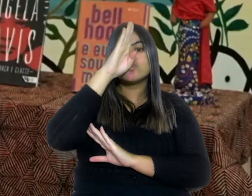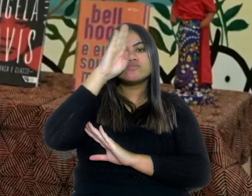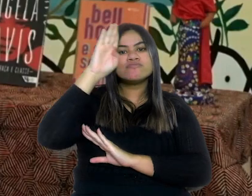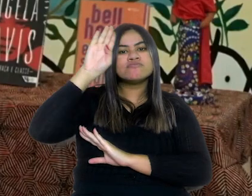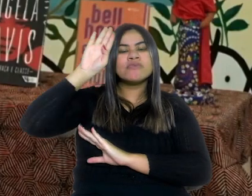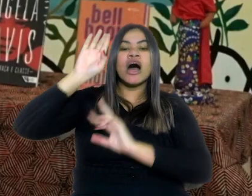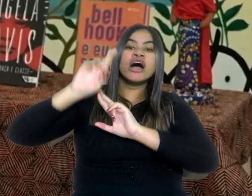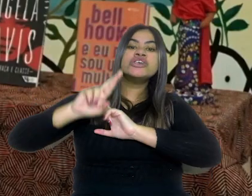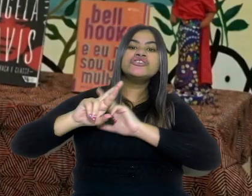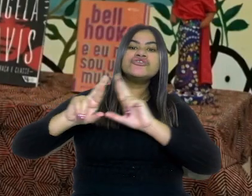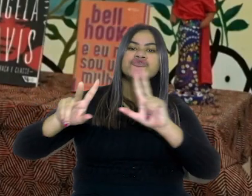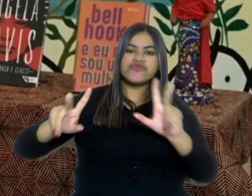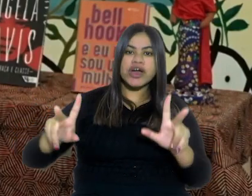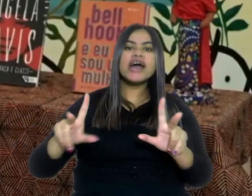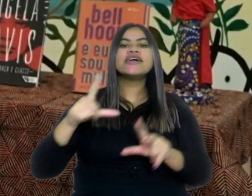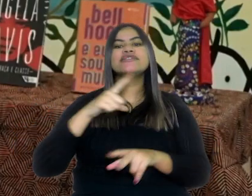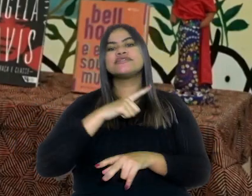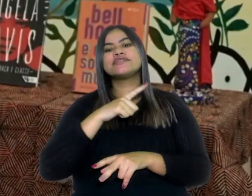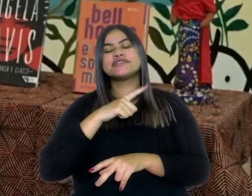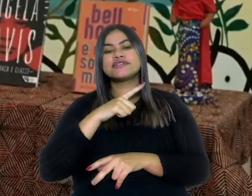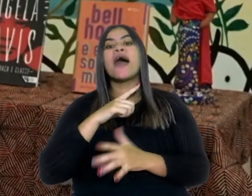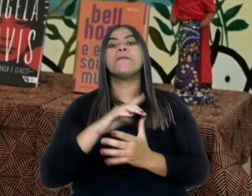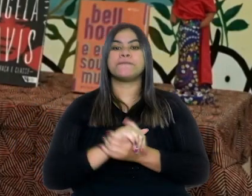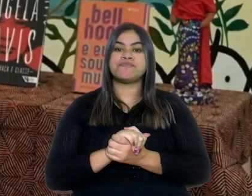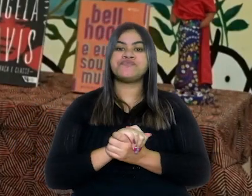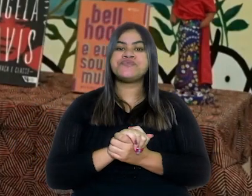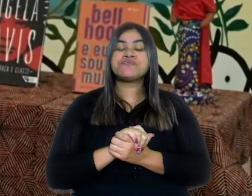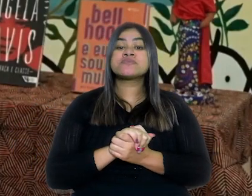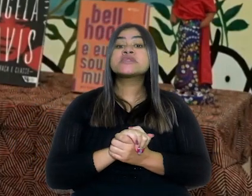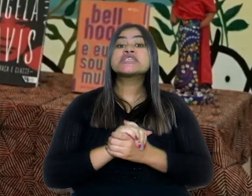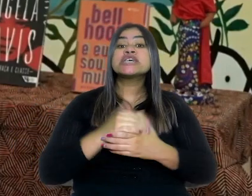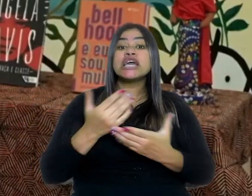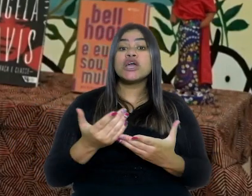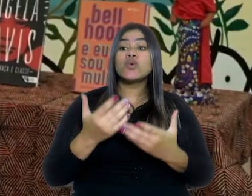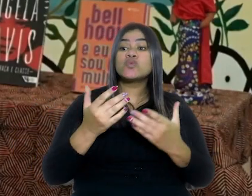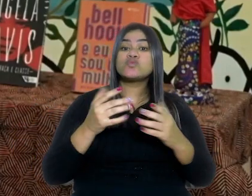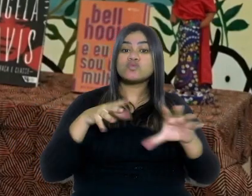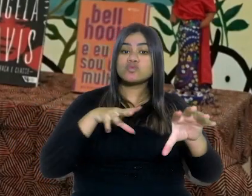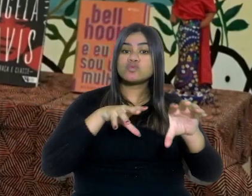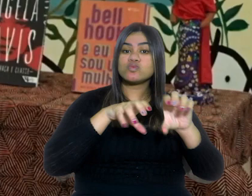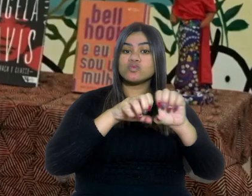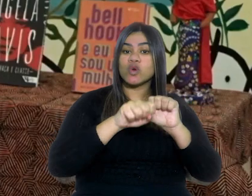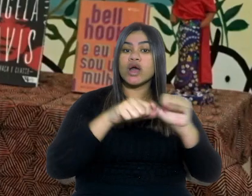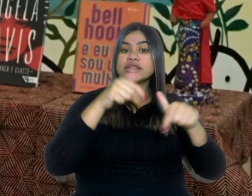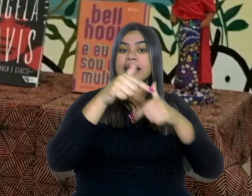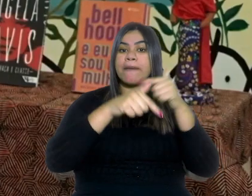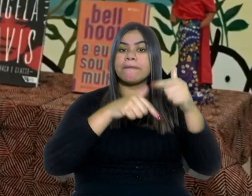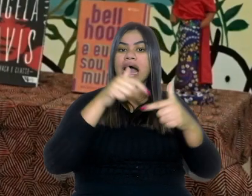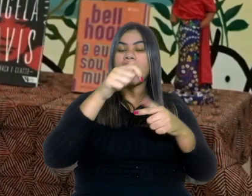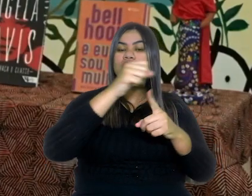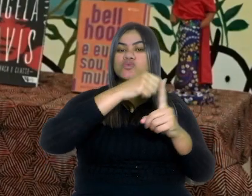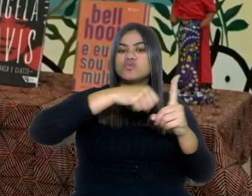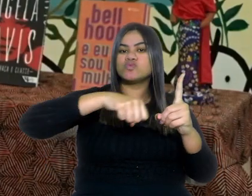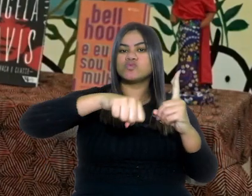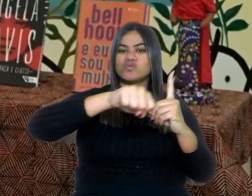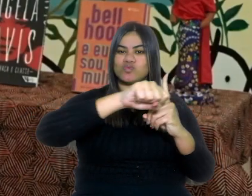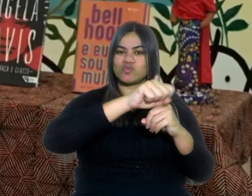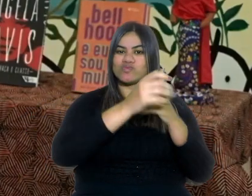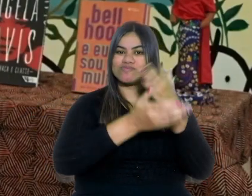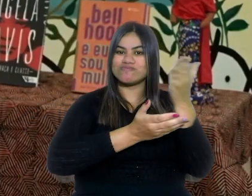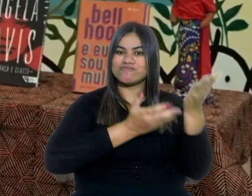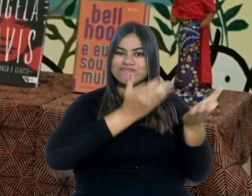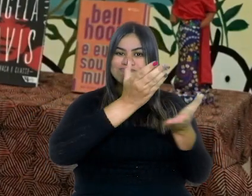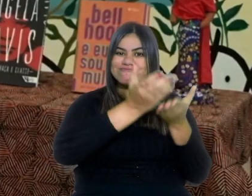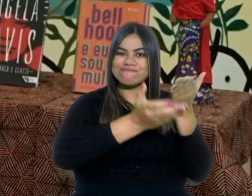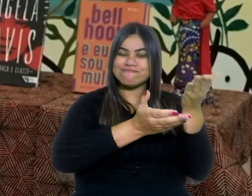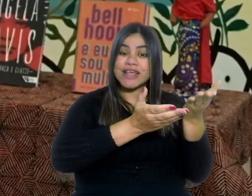um processo bastante diferenciado, né? Nas diversas fases. Eu me graduei